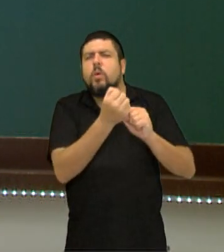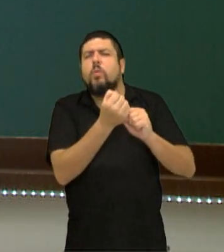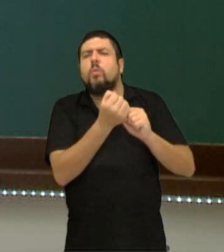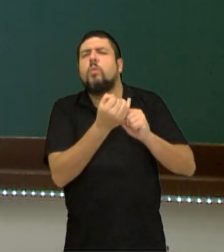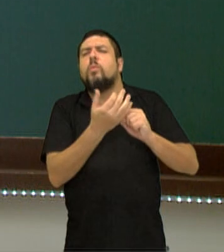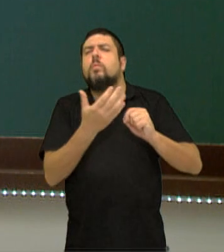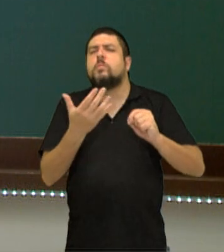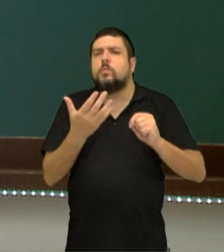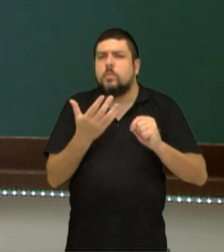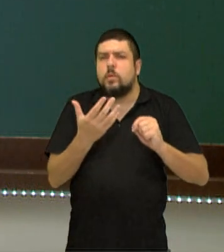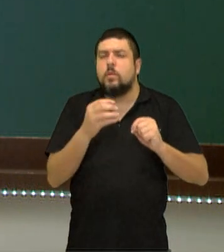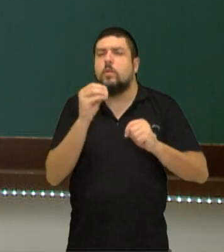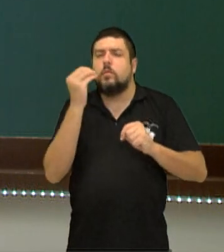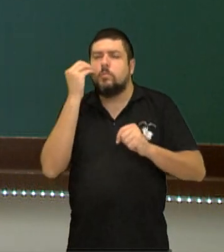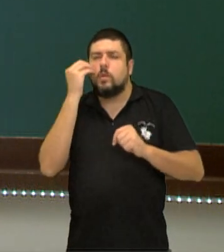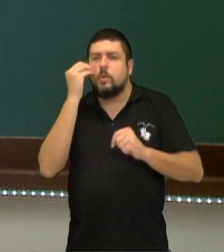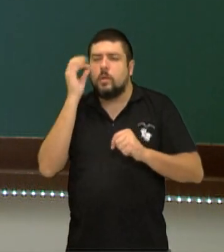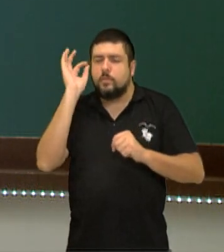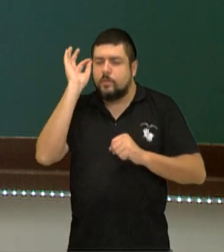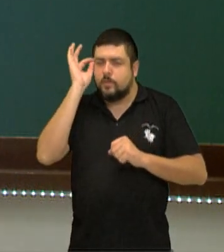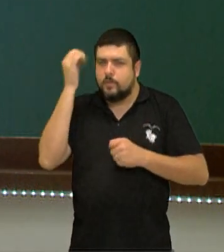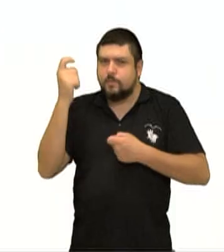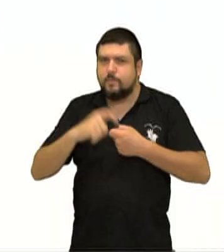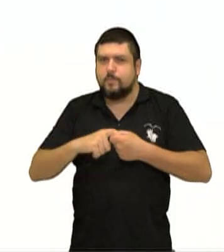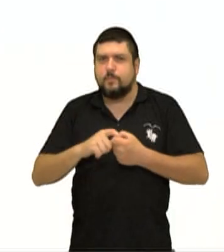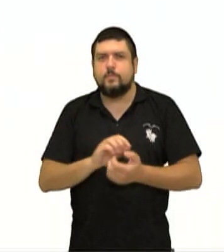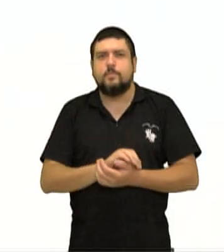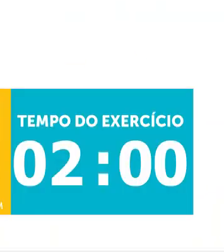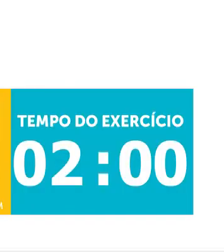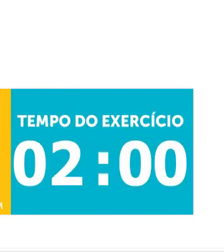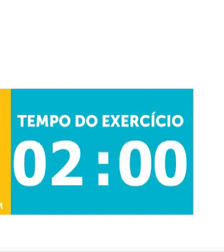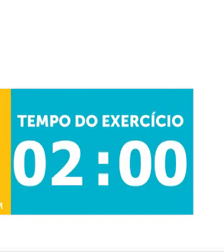exercício, tentarem resolver e já voltamos.